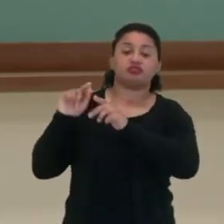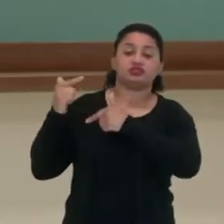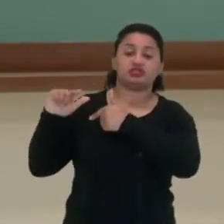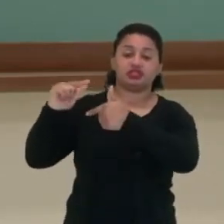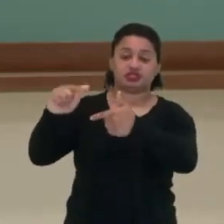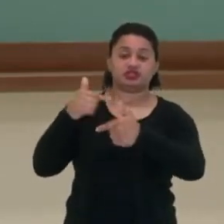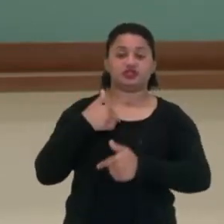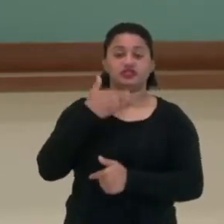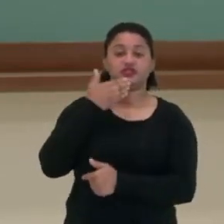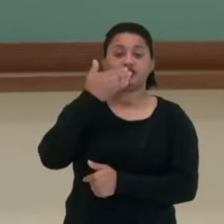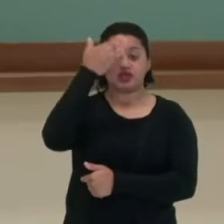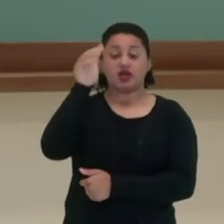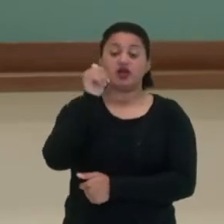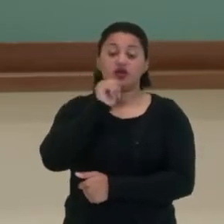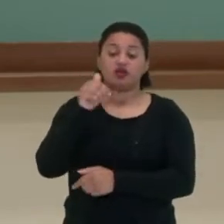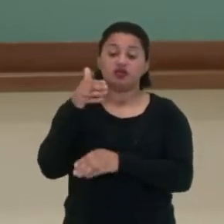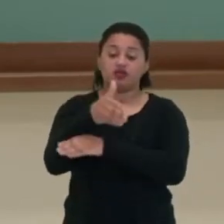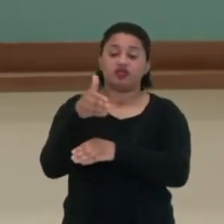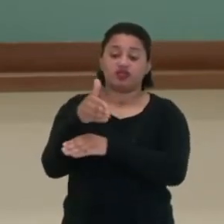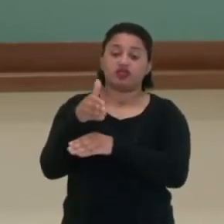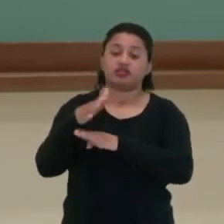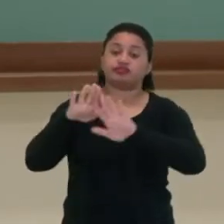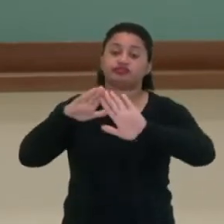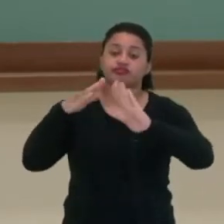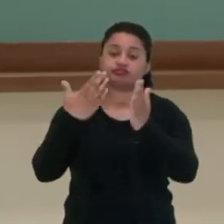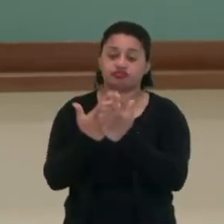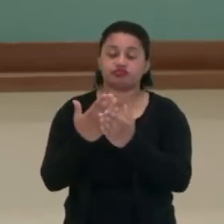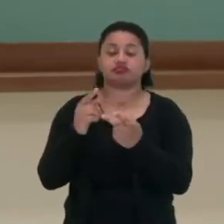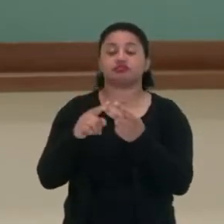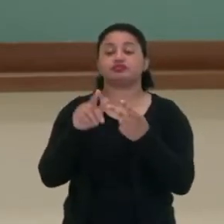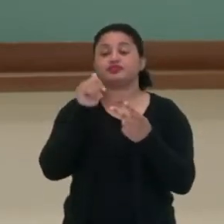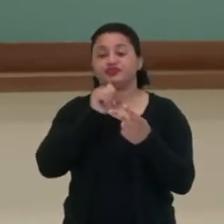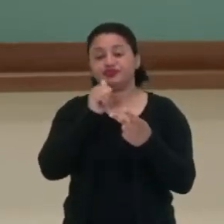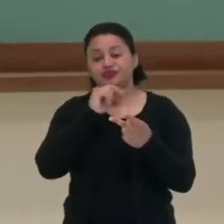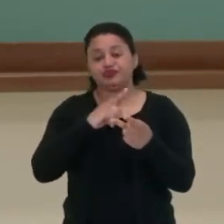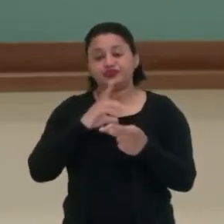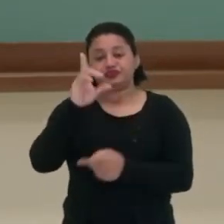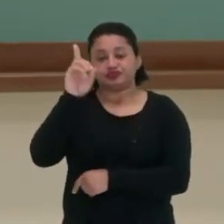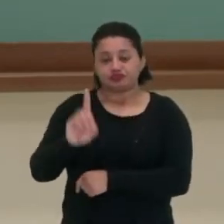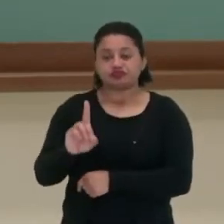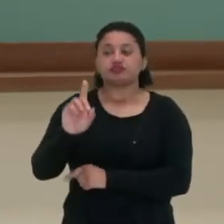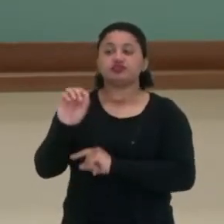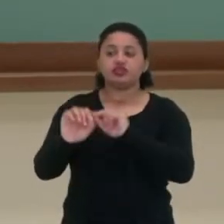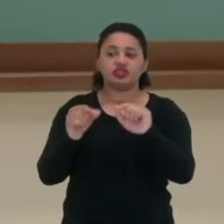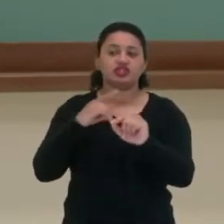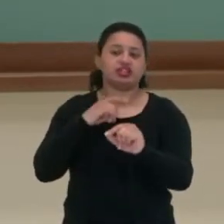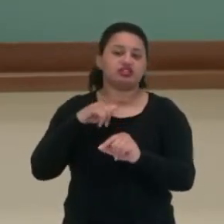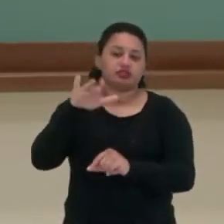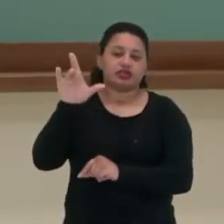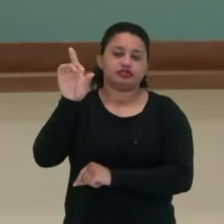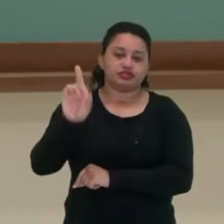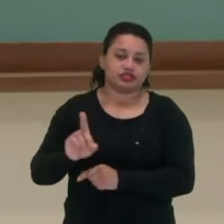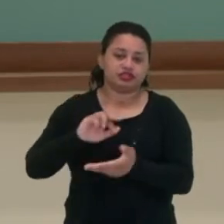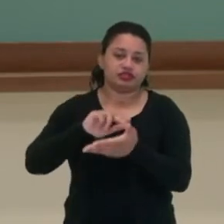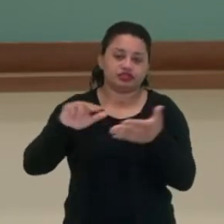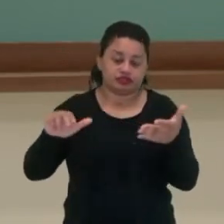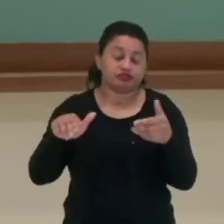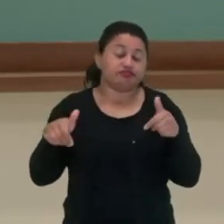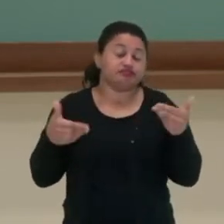Islã. Mulheres frequentando a escola, mulheres tendo direitos, recebendo mais direitos. E isso